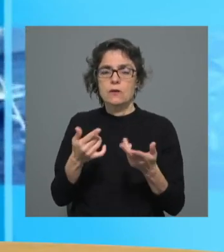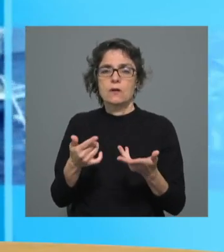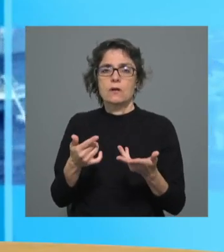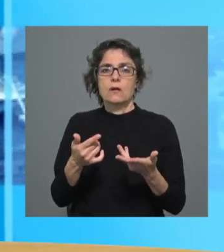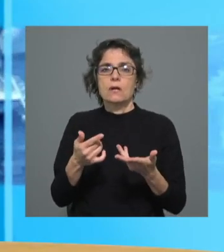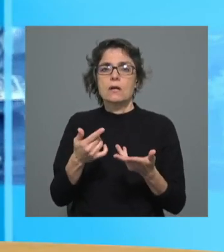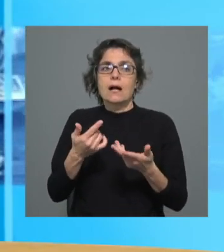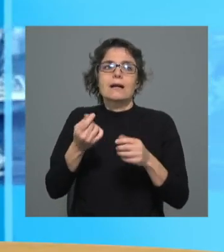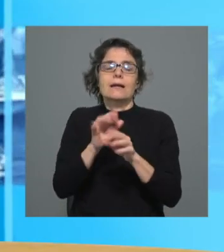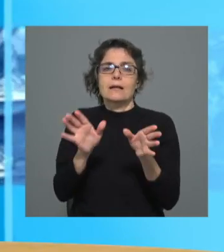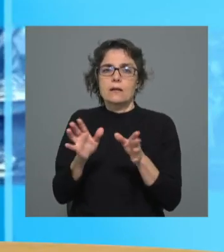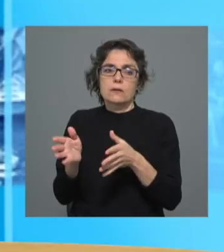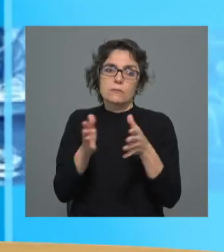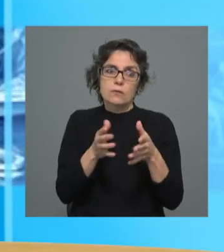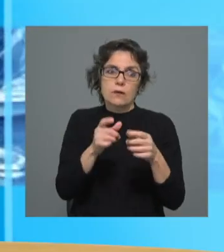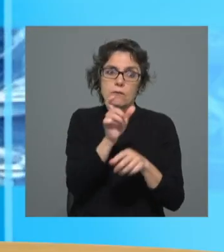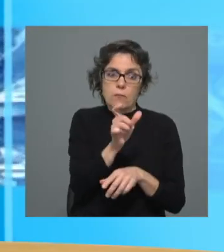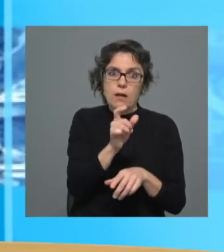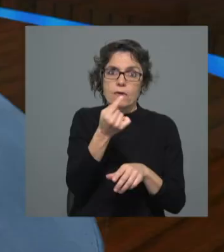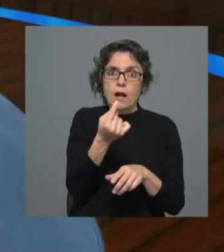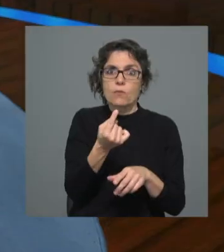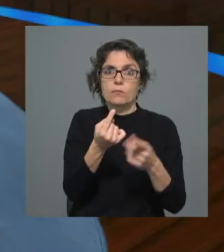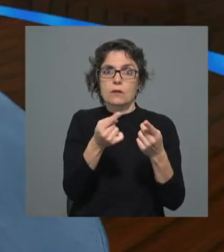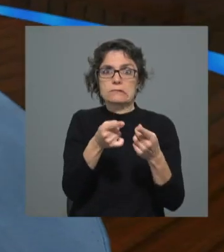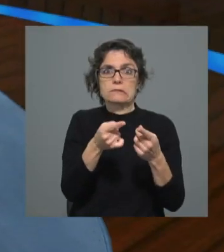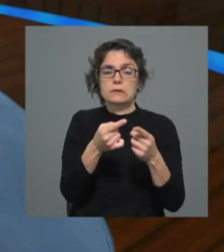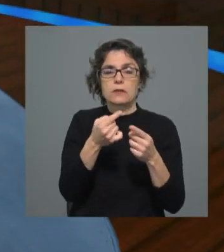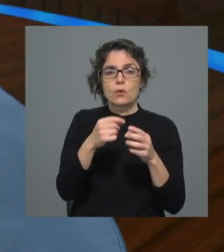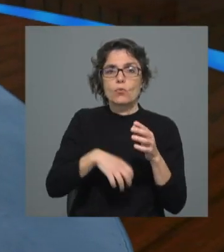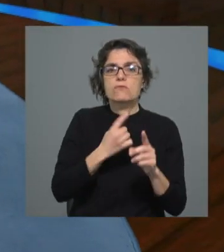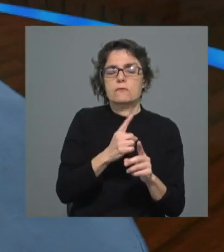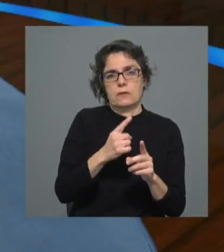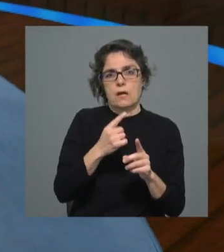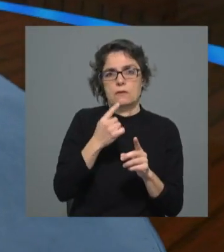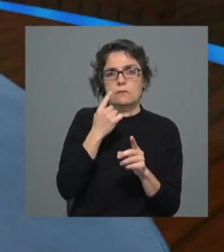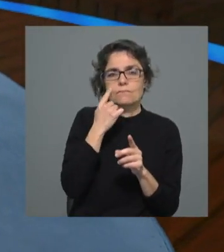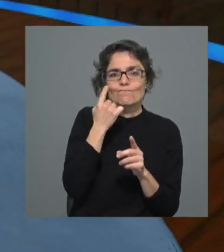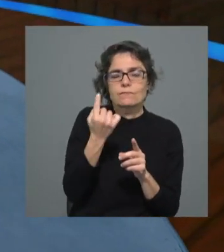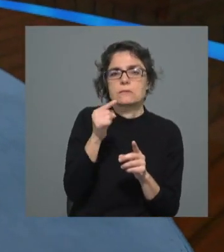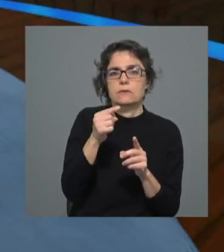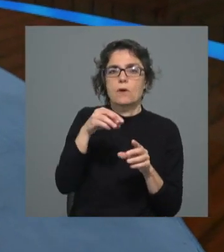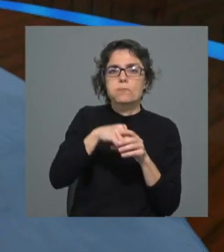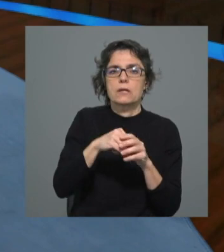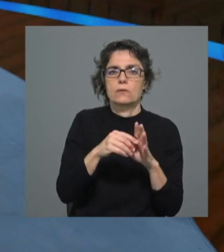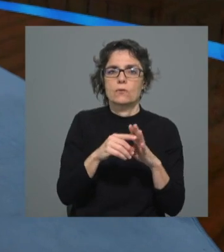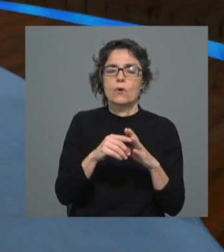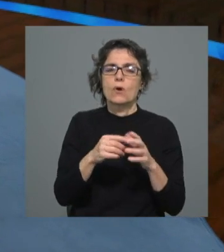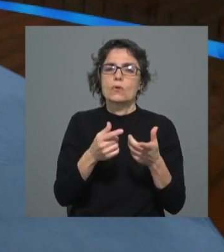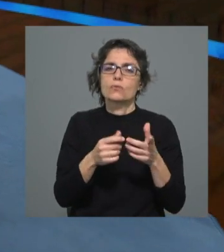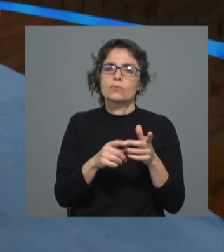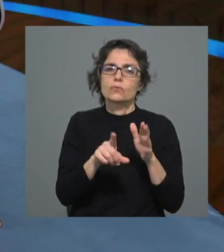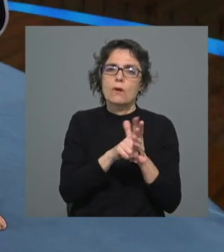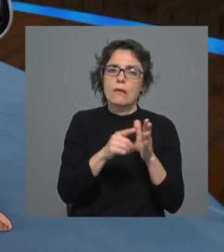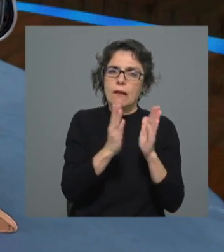que, tecnicamente, há palavras que têm um significado específico no processo penal canónico, mas que a opinião pública entende de outra